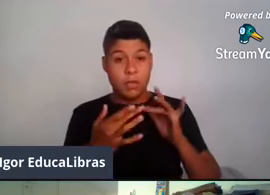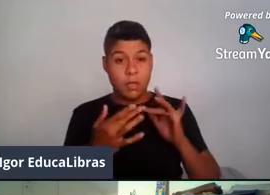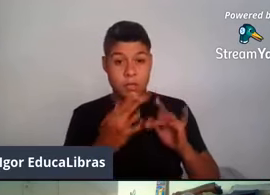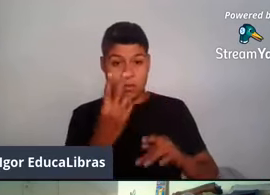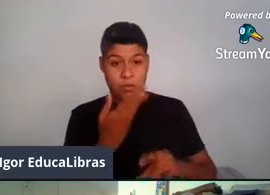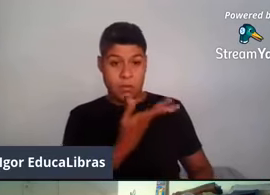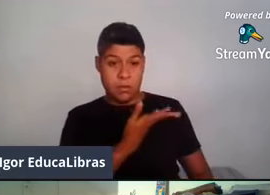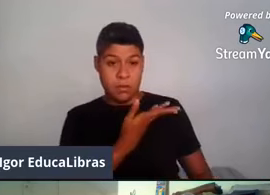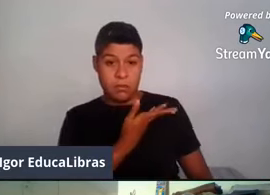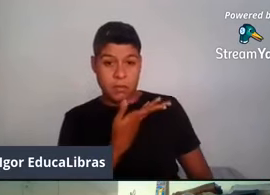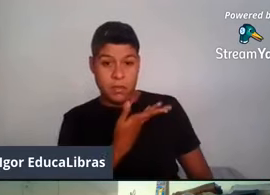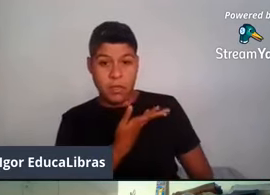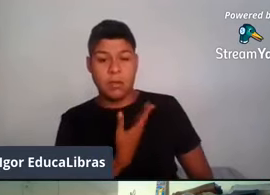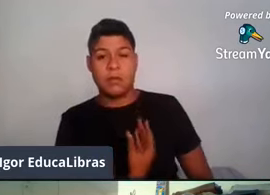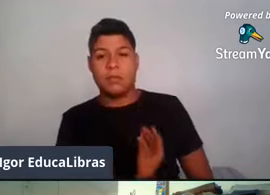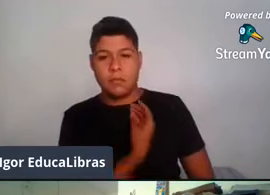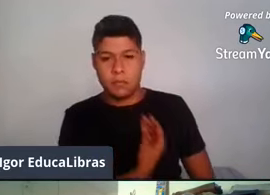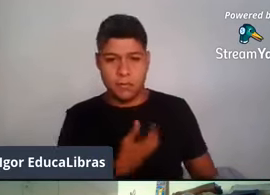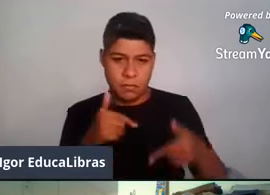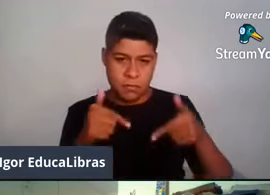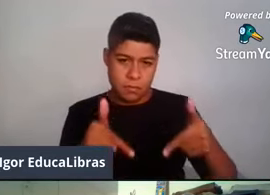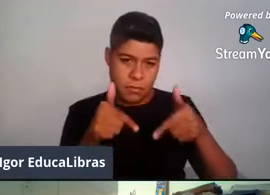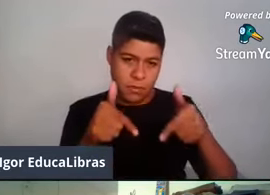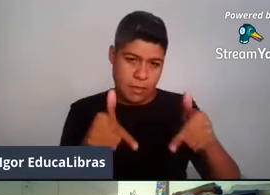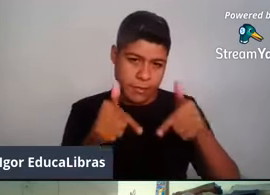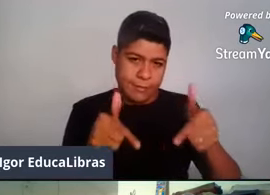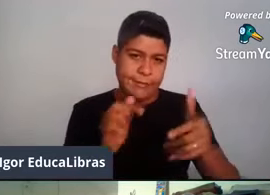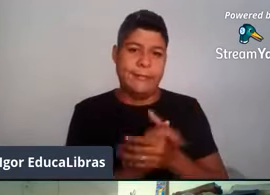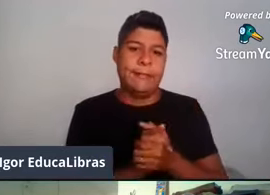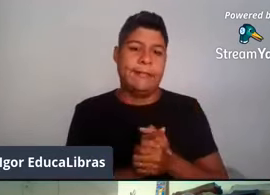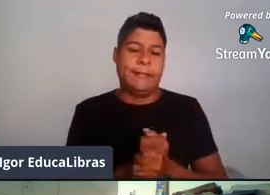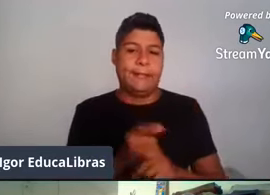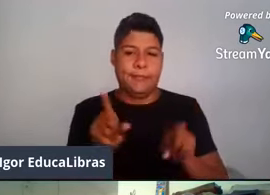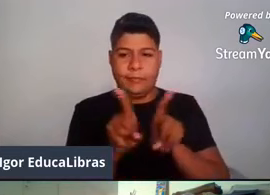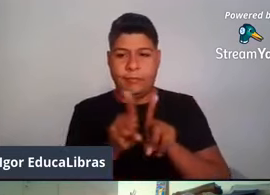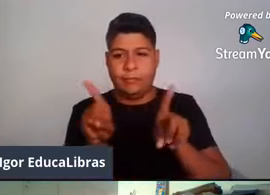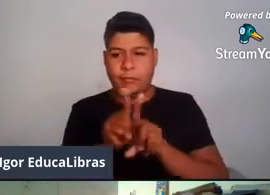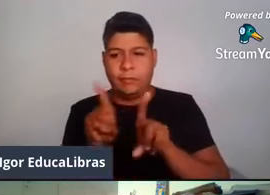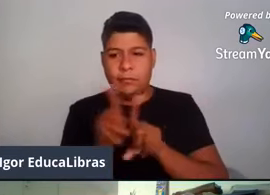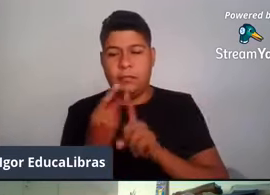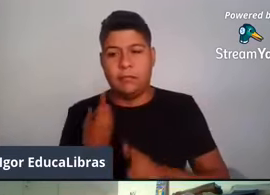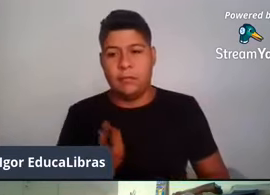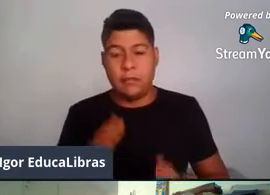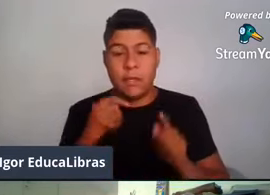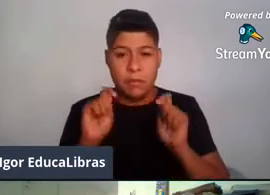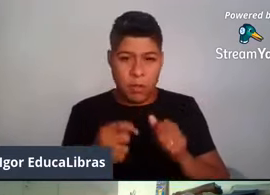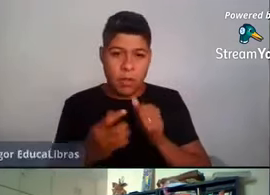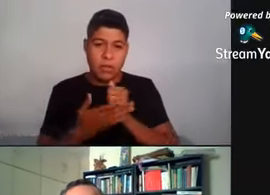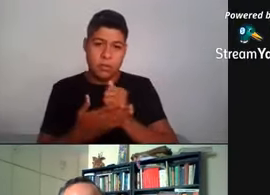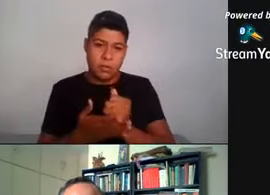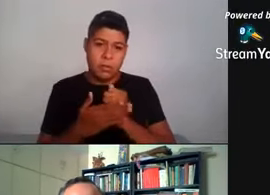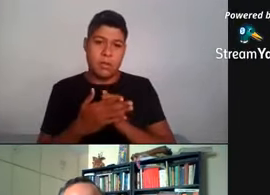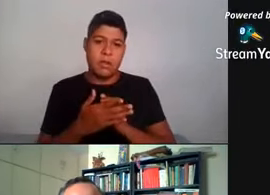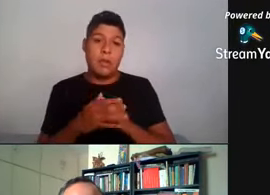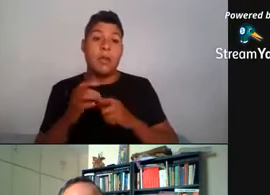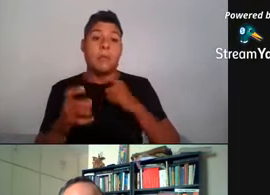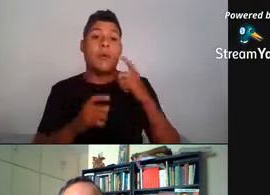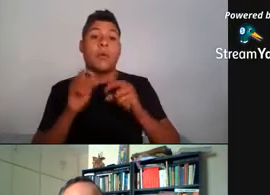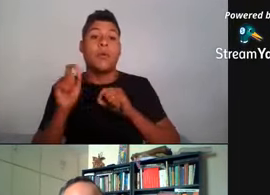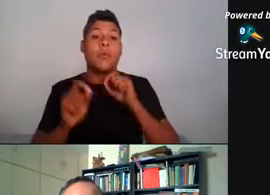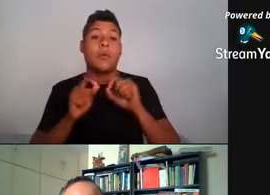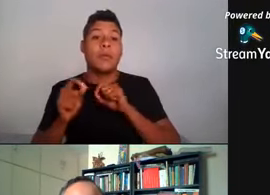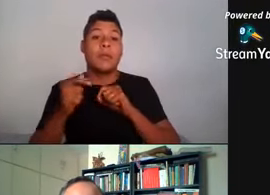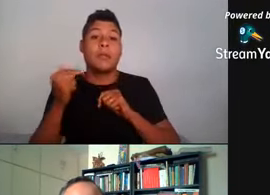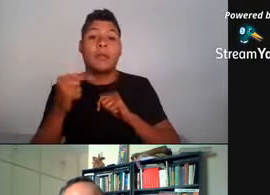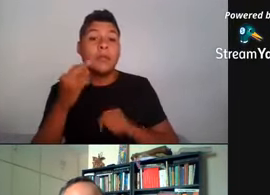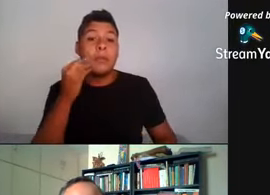colegas extremamente atuantes na promotoria, eu também estou à disposição para o que eu puder ajudar, porque me preocupa muito a gente não permitir